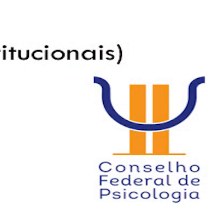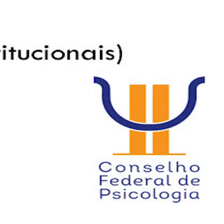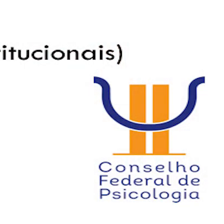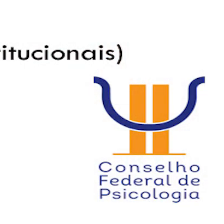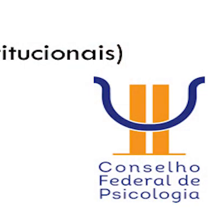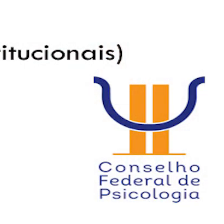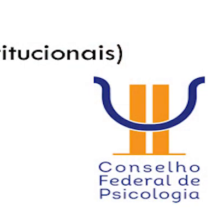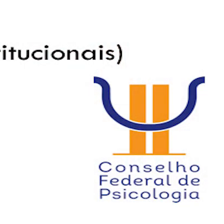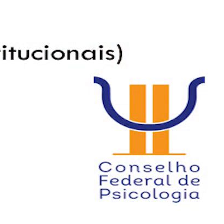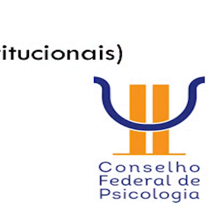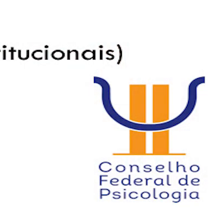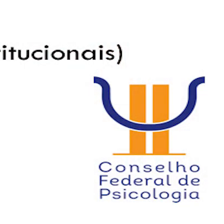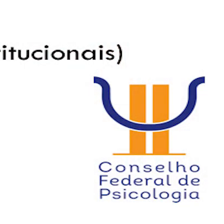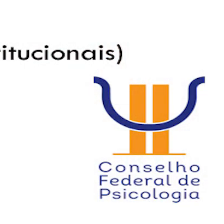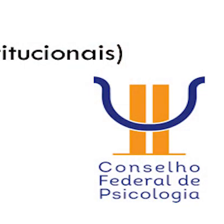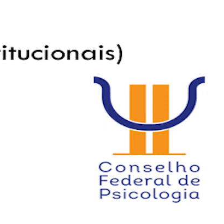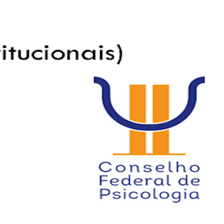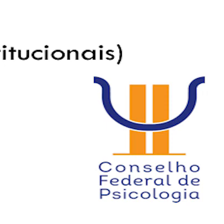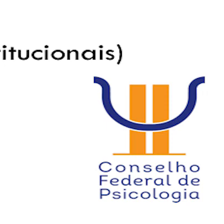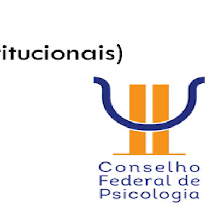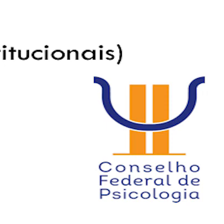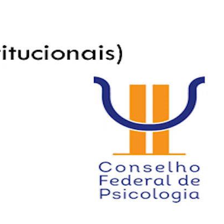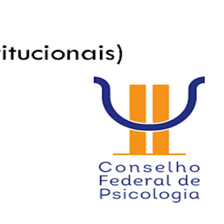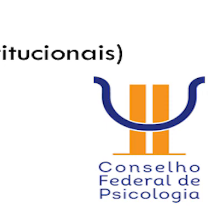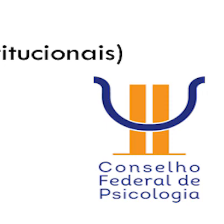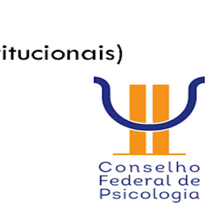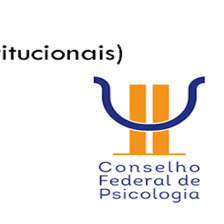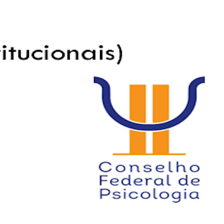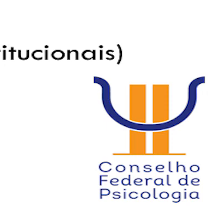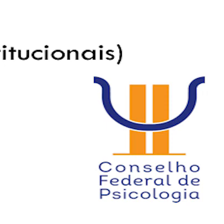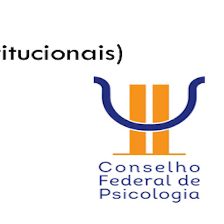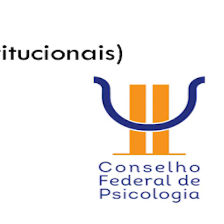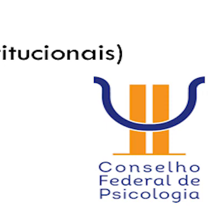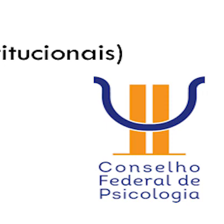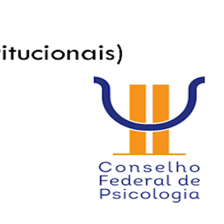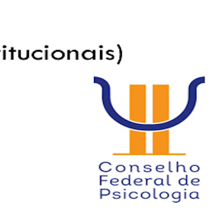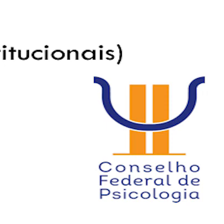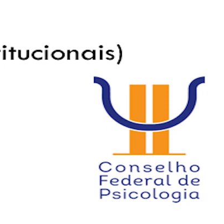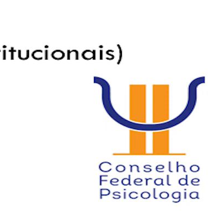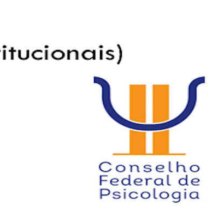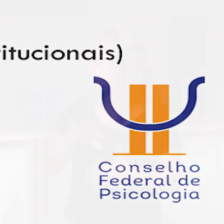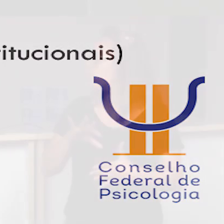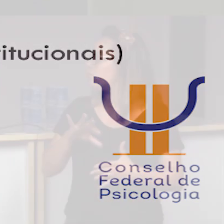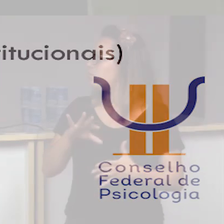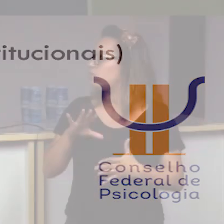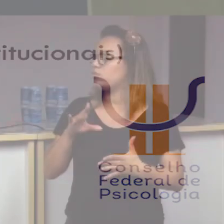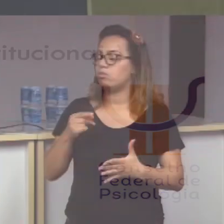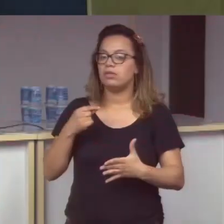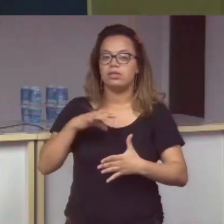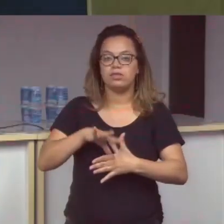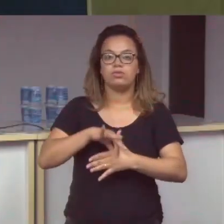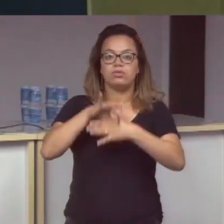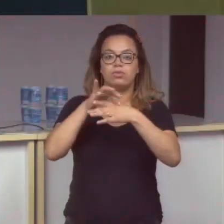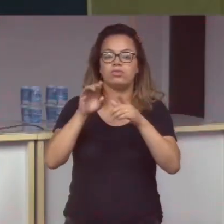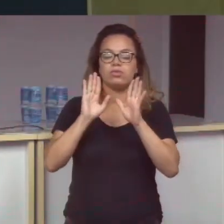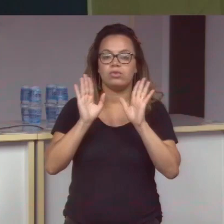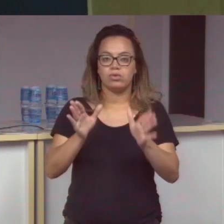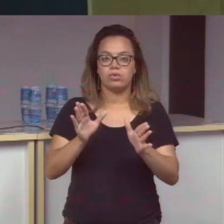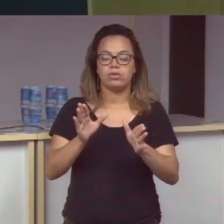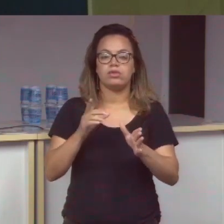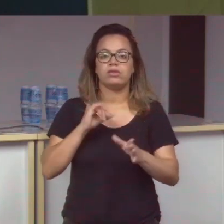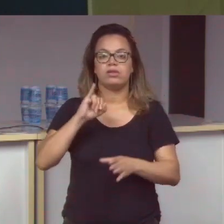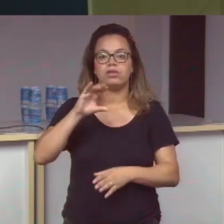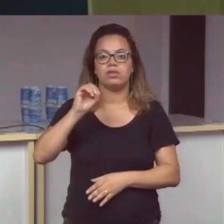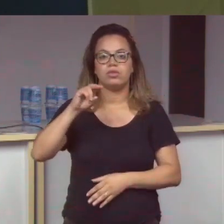comissão. Embora a Eliana seja ali, como vocês estão vendo, uma das coordenadoras,